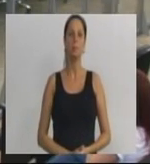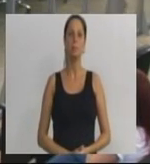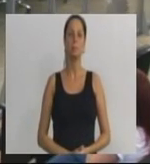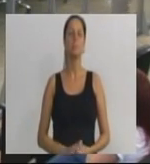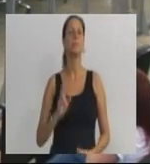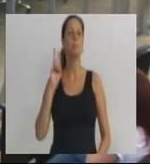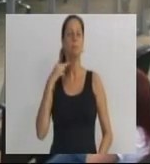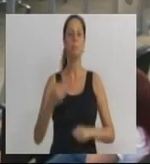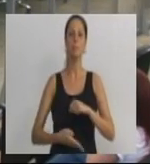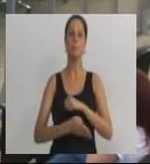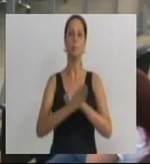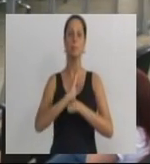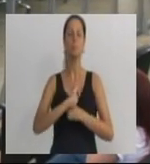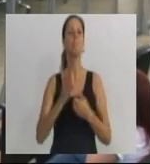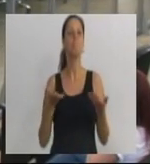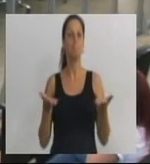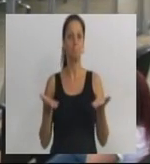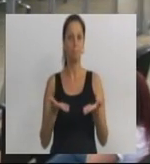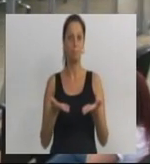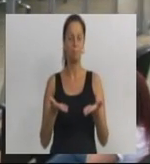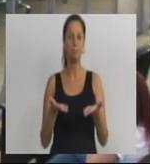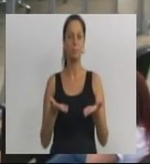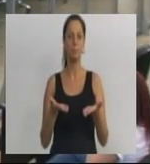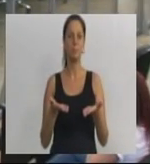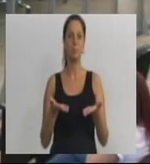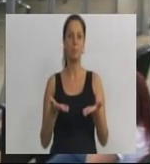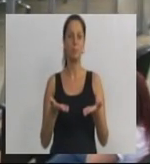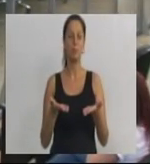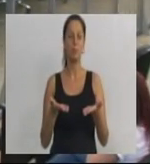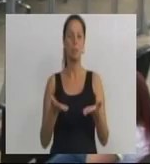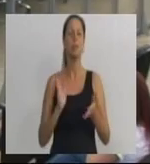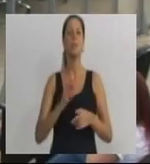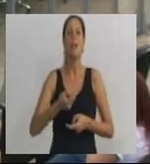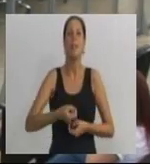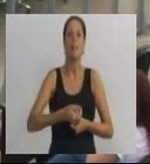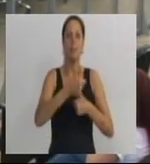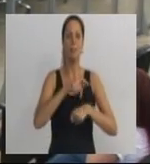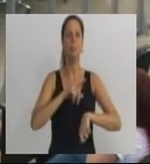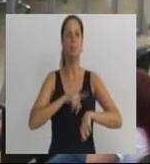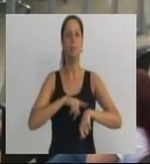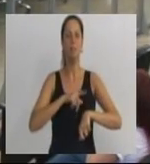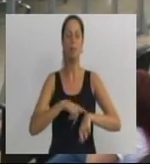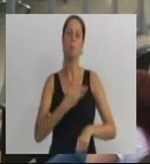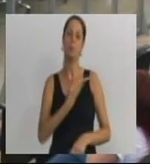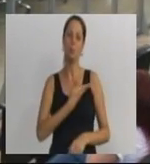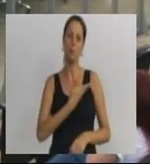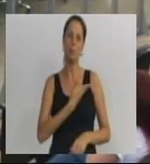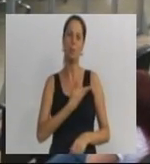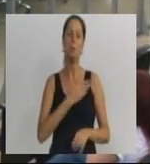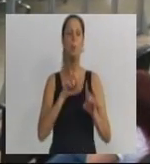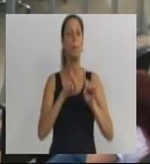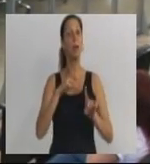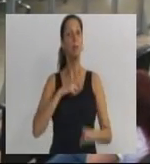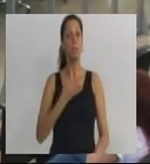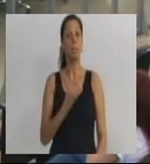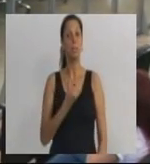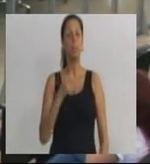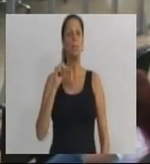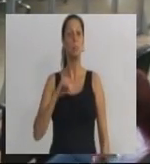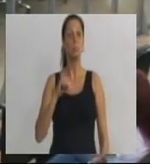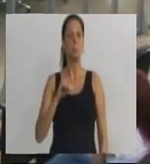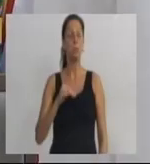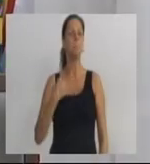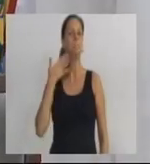Vereador Zeca Bombeiro, que hoje concedeu parte do seu tempo aos seus colegas, mas ainda dispõe de 6 minutos para o seu pronunciamento.